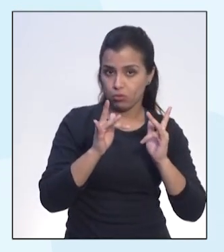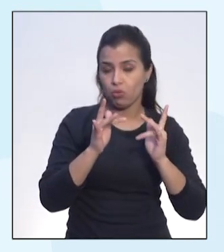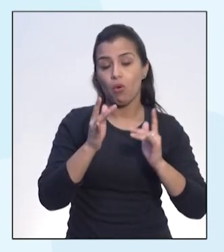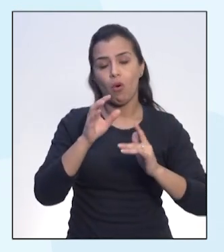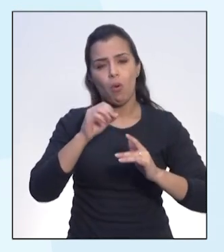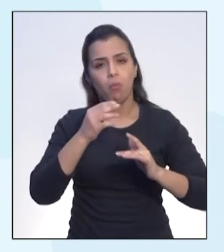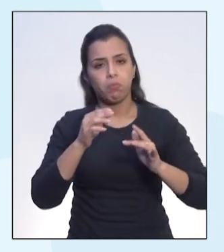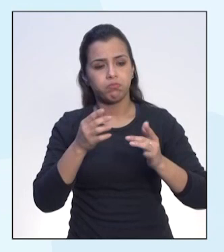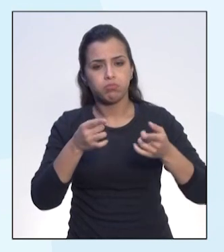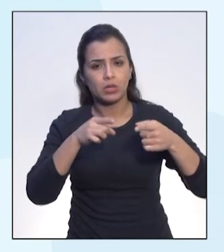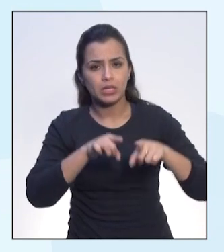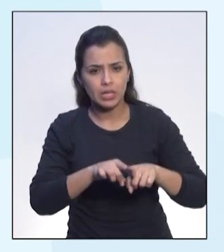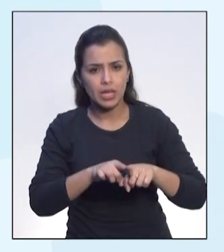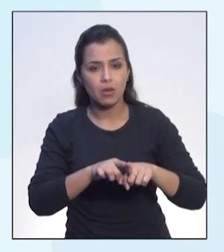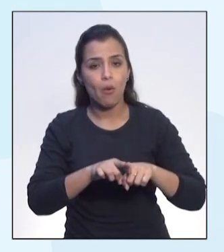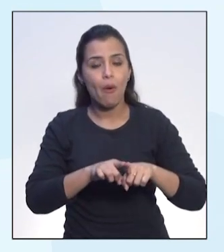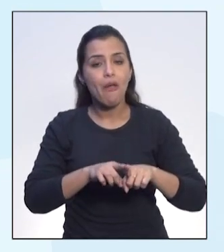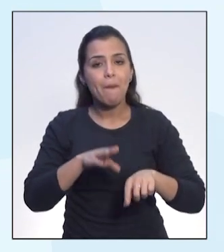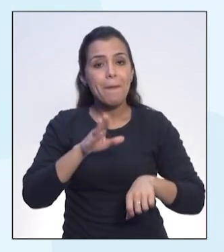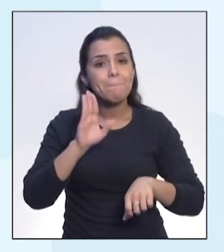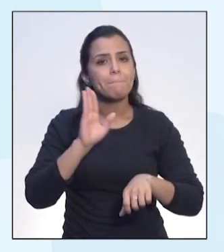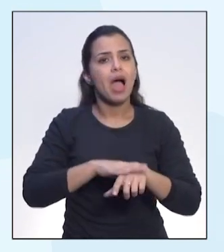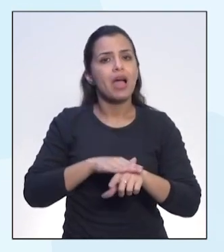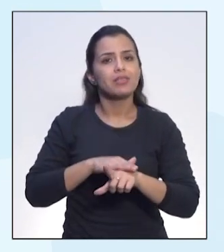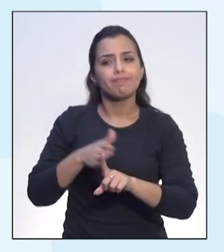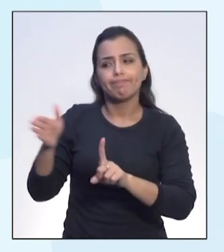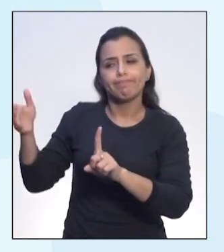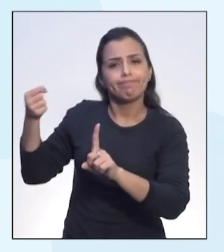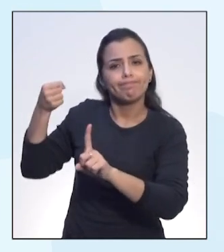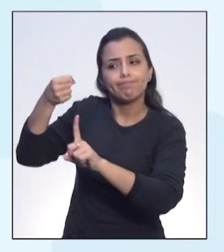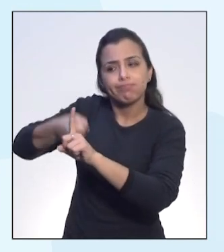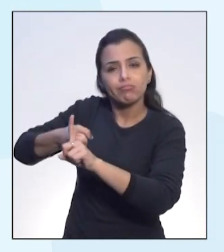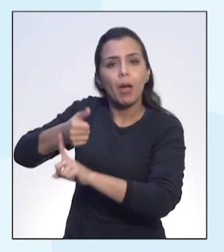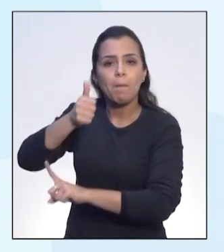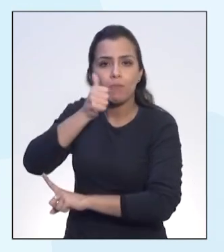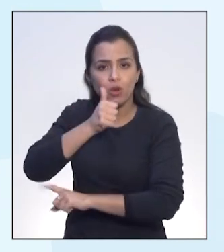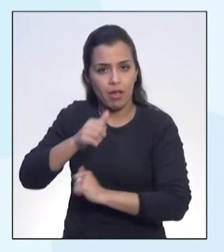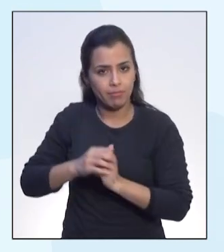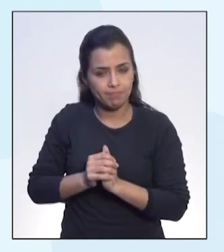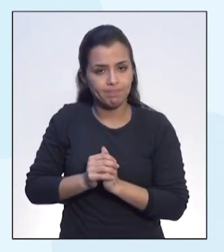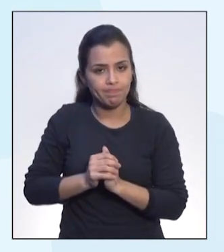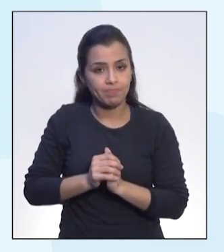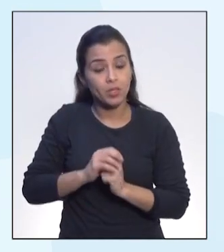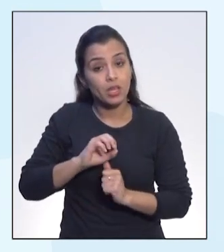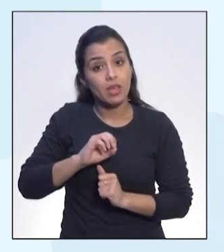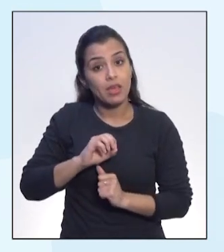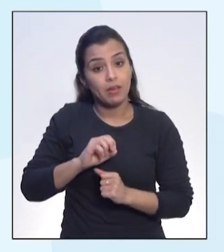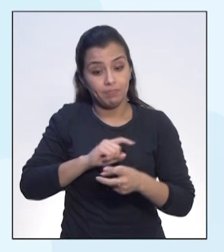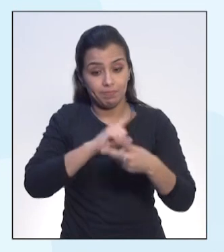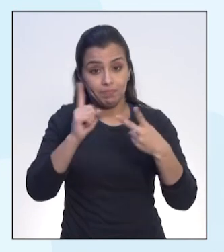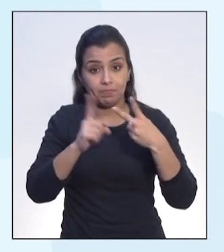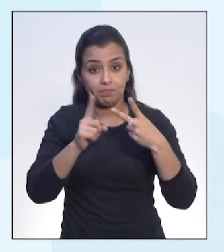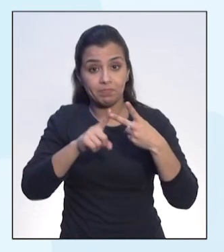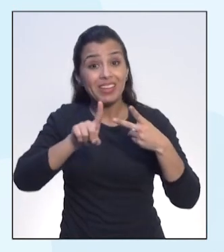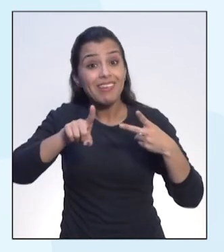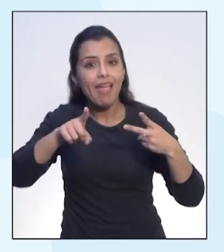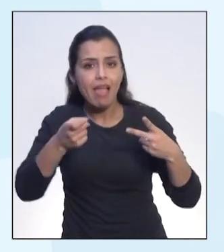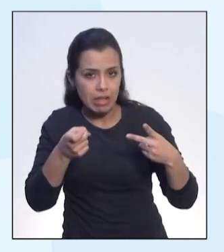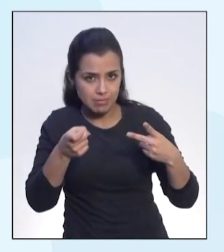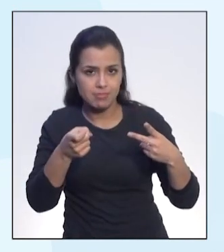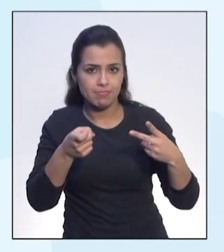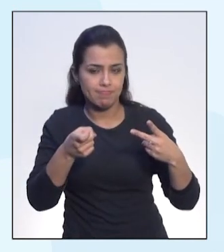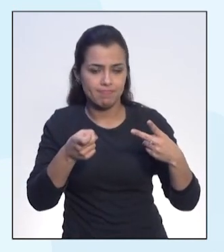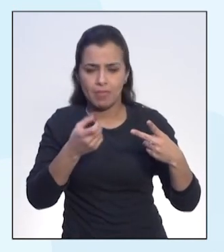de agressividade contra as mulheres. A segunda categoria é ex-maridos, ex-companheiros e